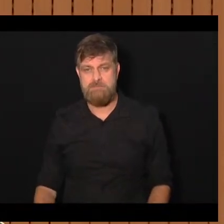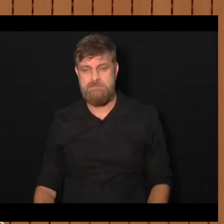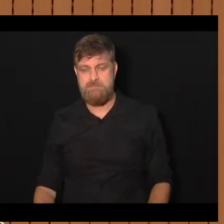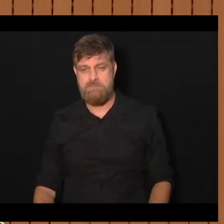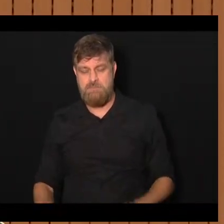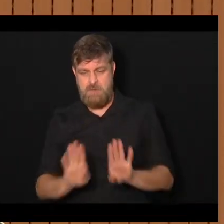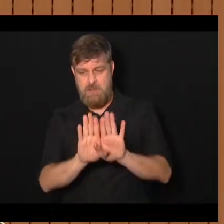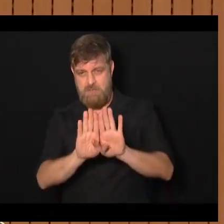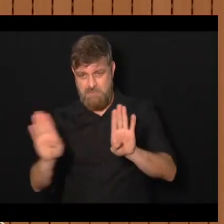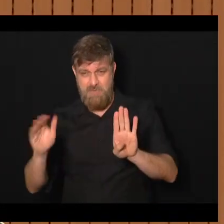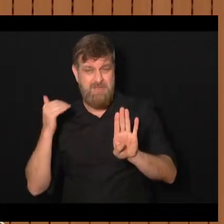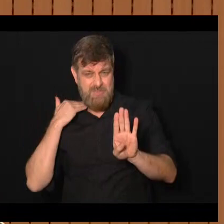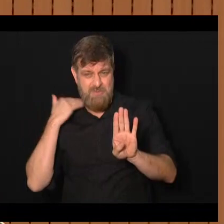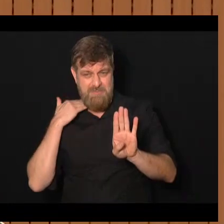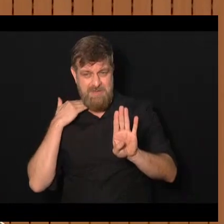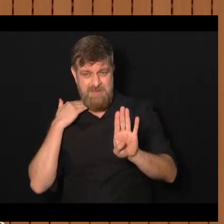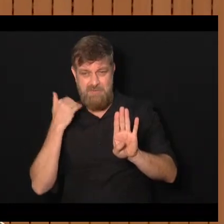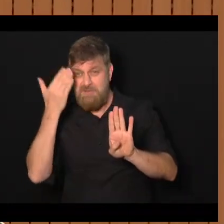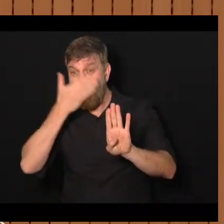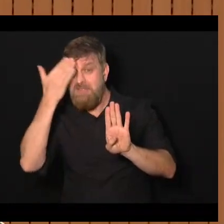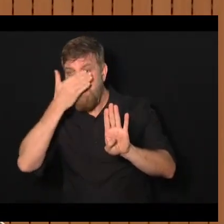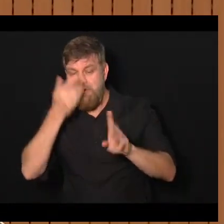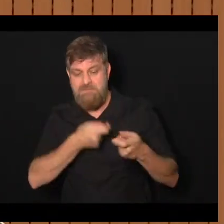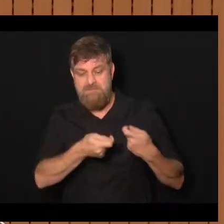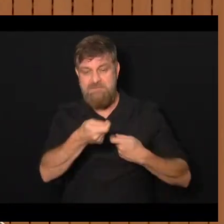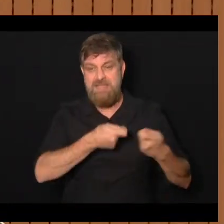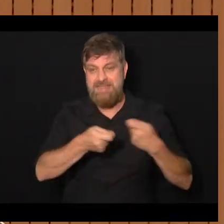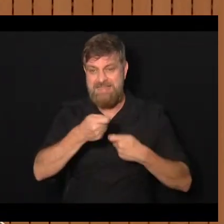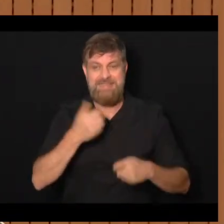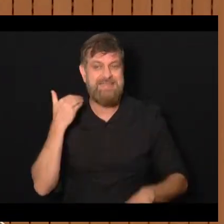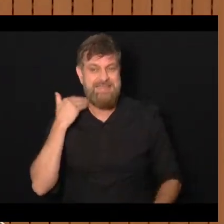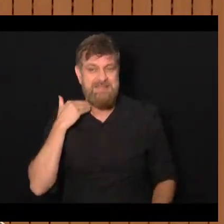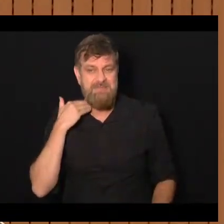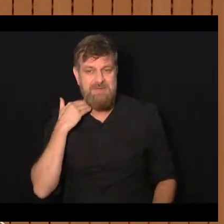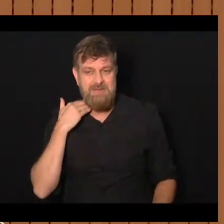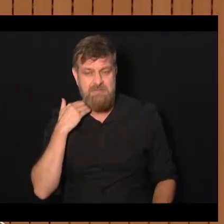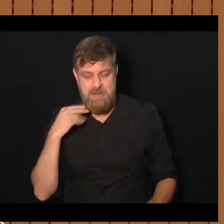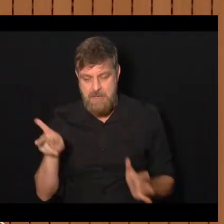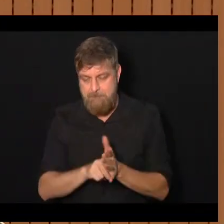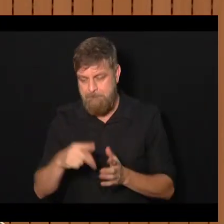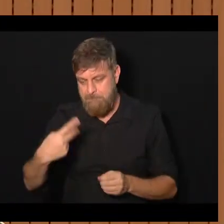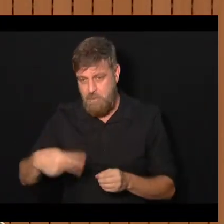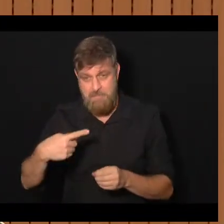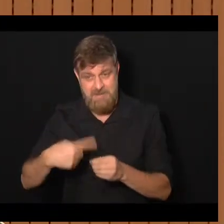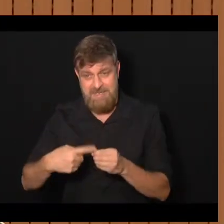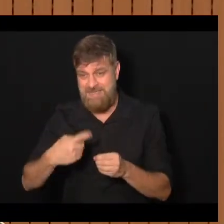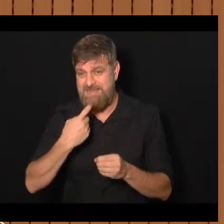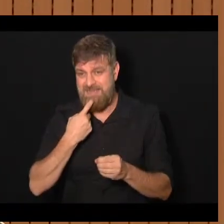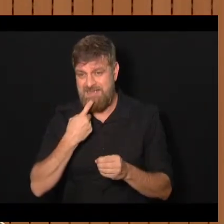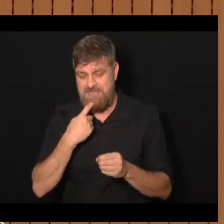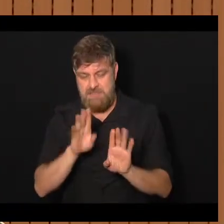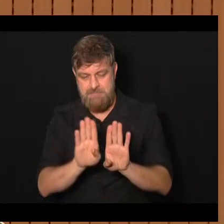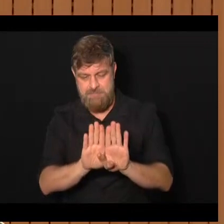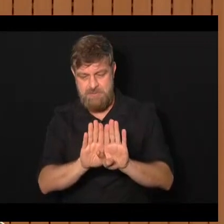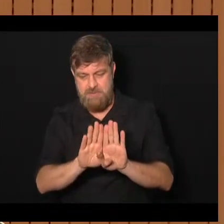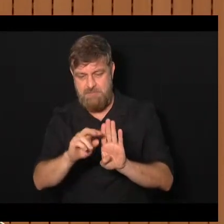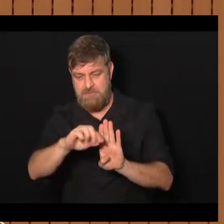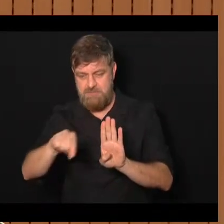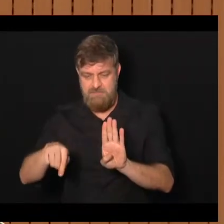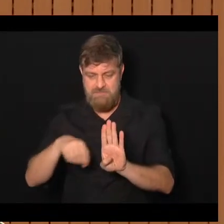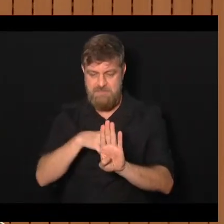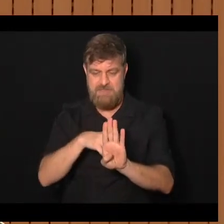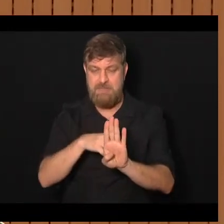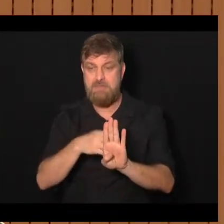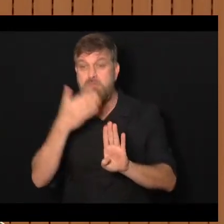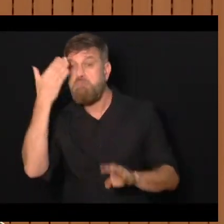né, com aquele tapume. Aquele projeto era para ser inicialmente apenas aqui no município de Campinas, e os